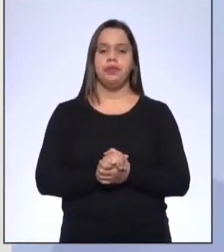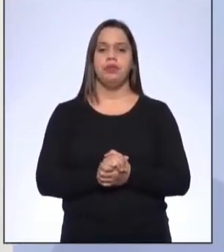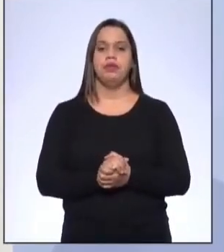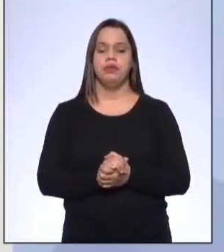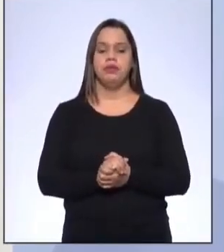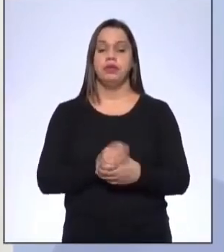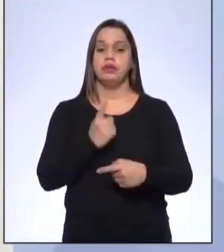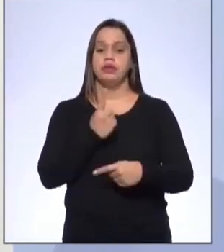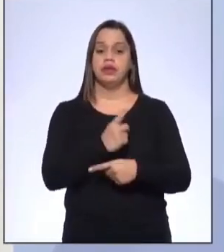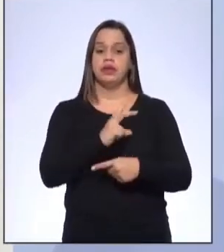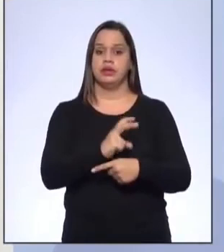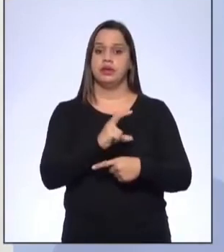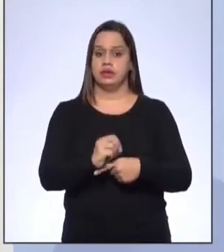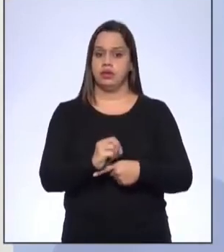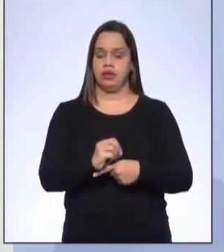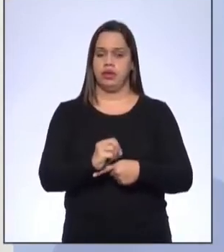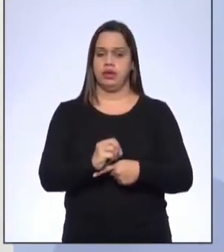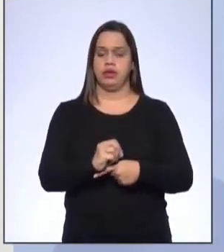R$150.